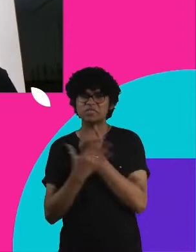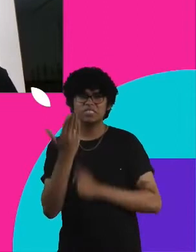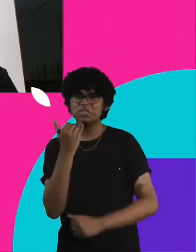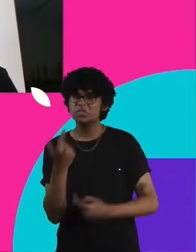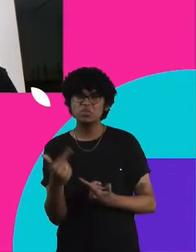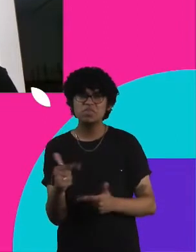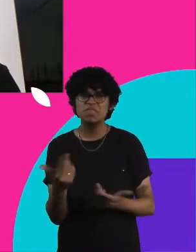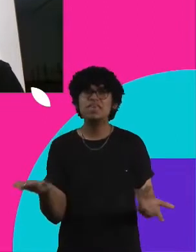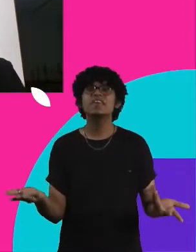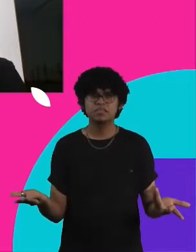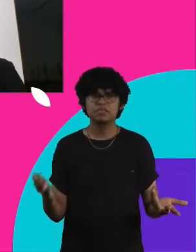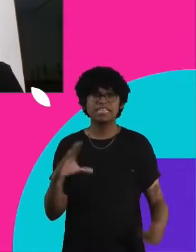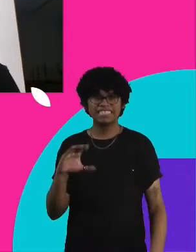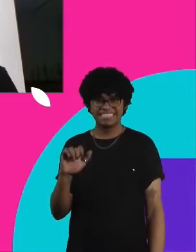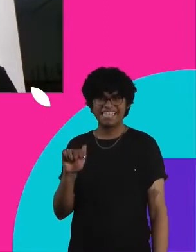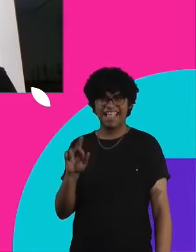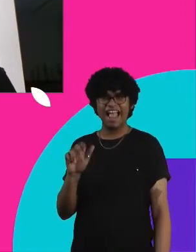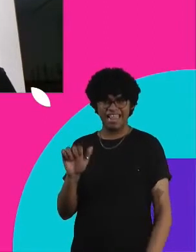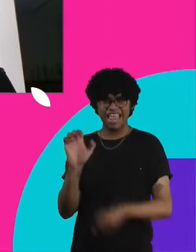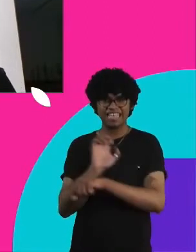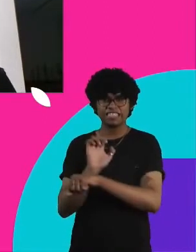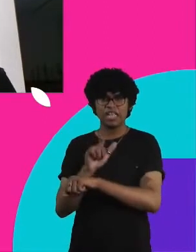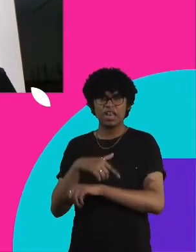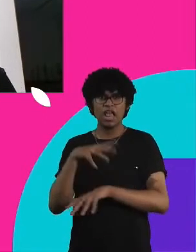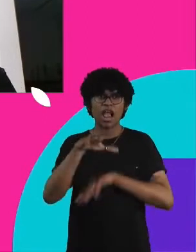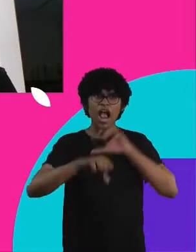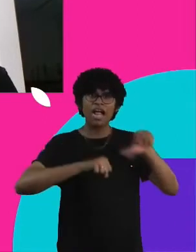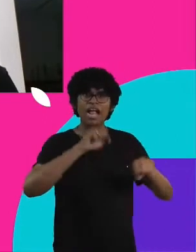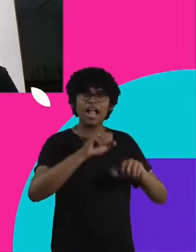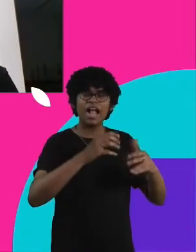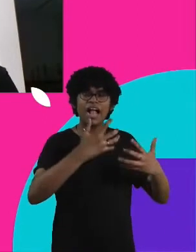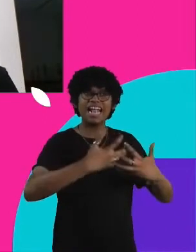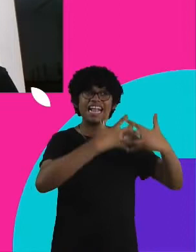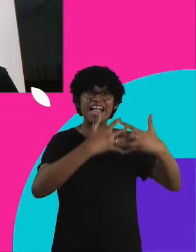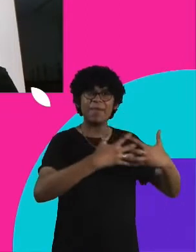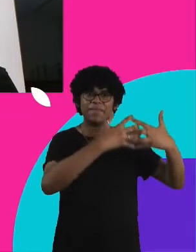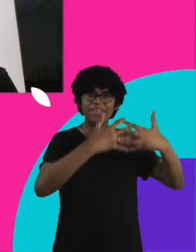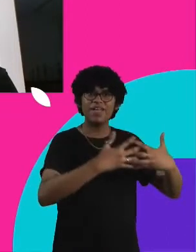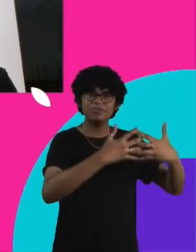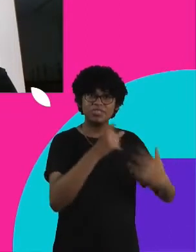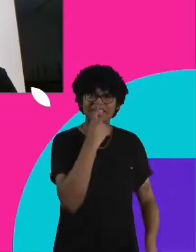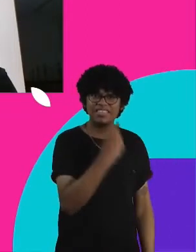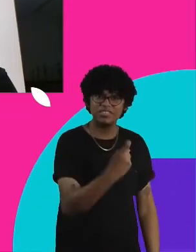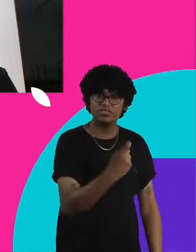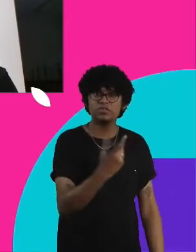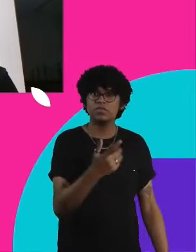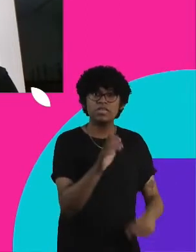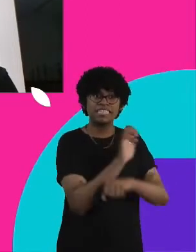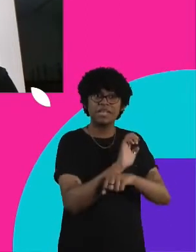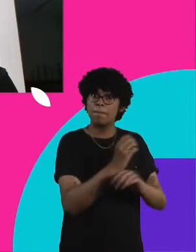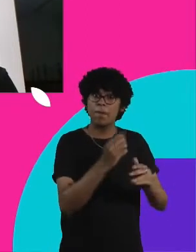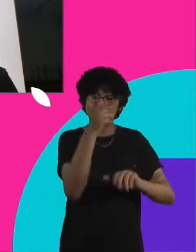né? No Ceará, das pessoas indo no caminhão de lixo, um país que é produtor de alimento. Então, eu não estou falando de um lugar escasso, eu não estou falando de um lugar que não